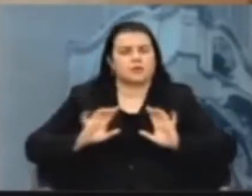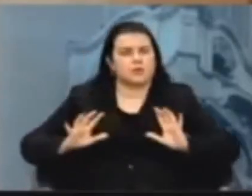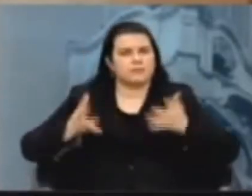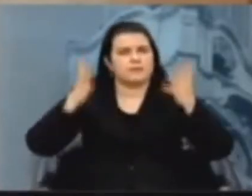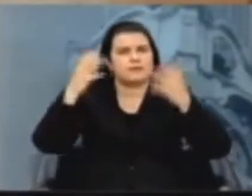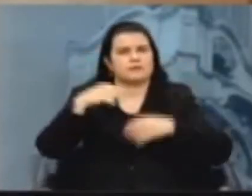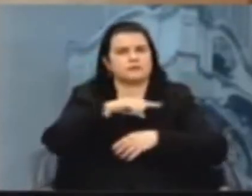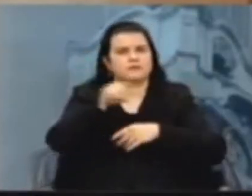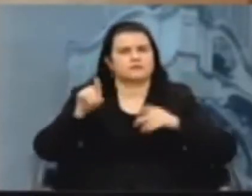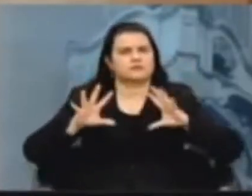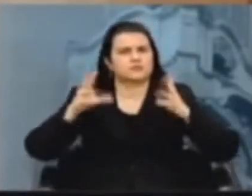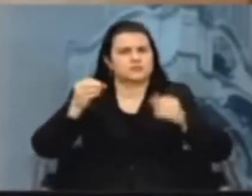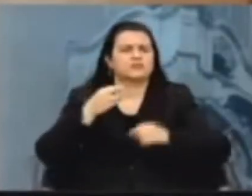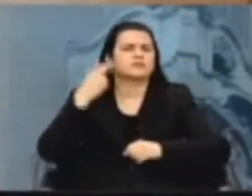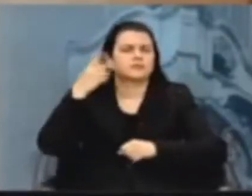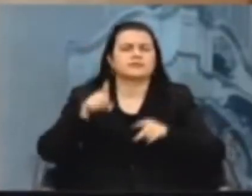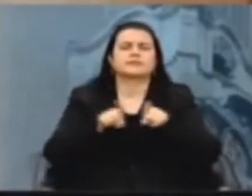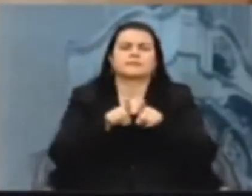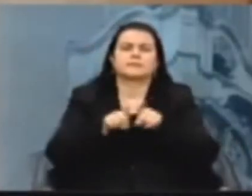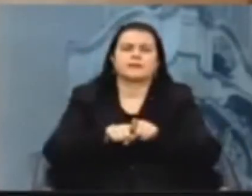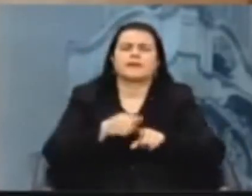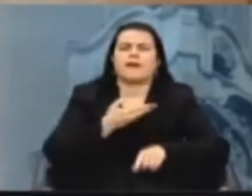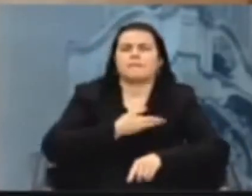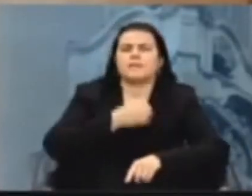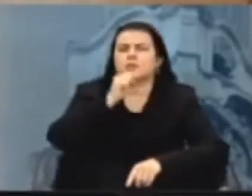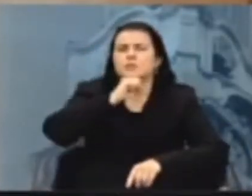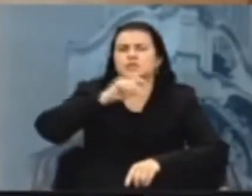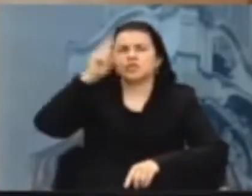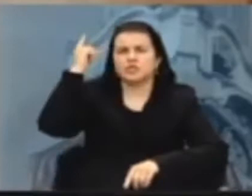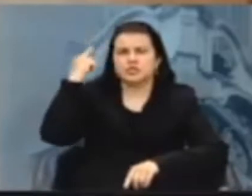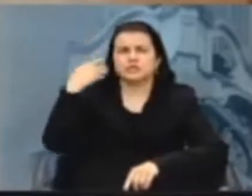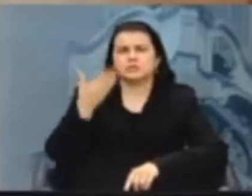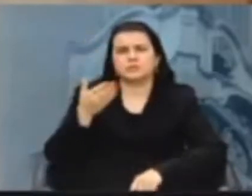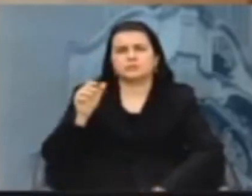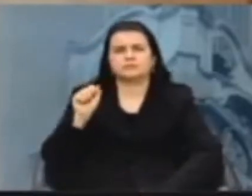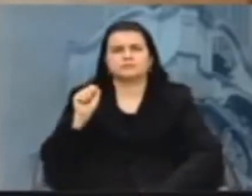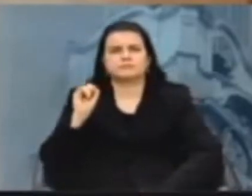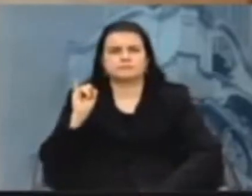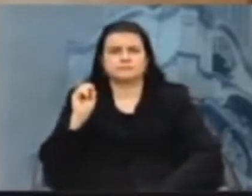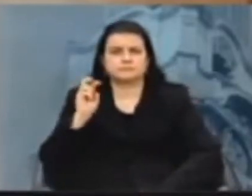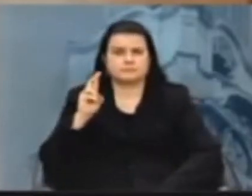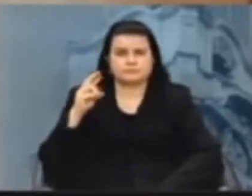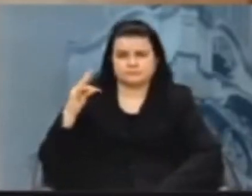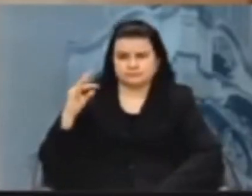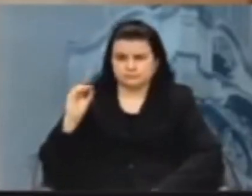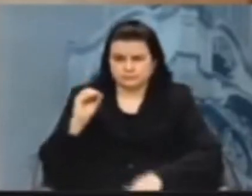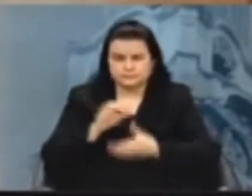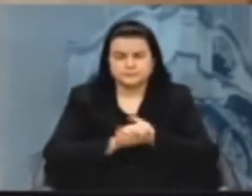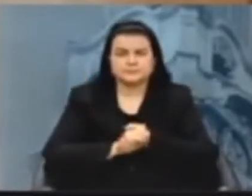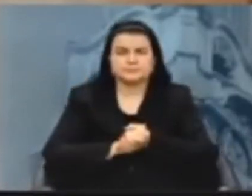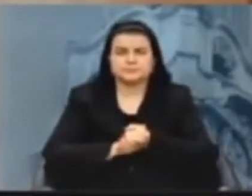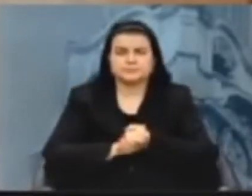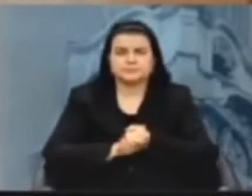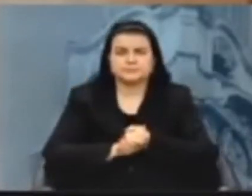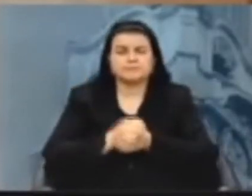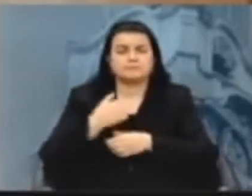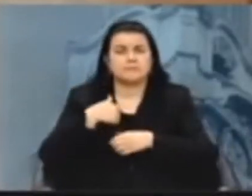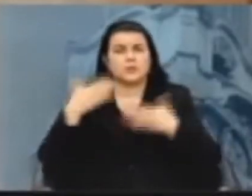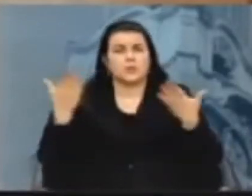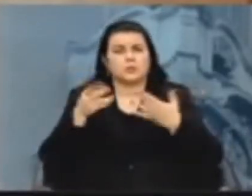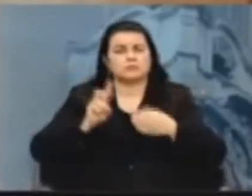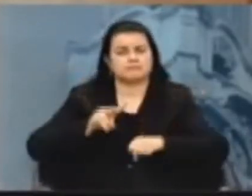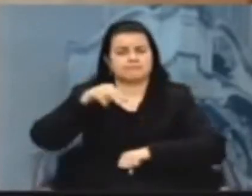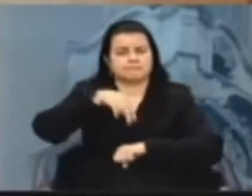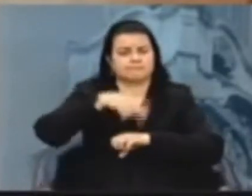e vereadoras, incluindo aí meu velho amigo, o vereador Ayrton Ferronato. Ocupo esta tribuna